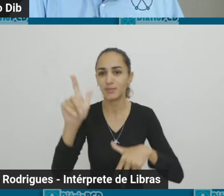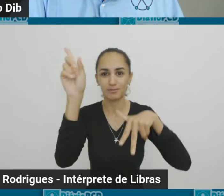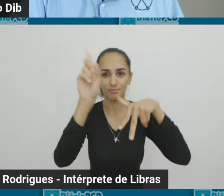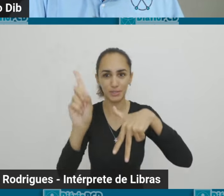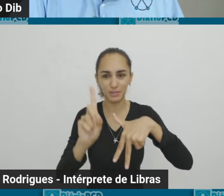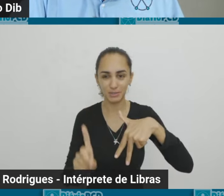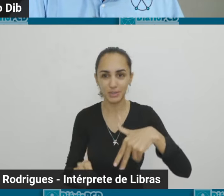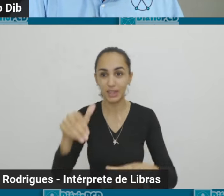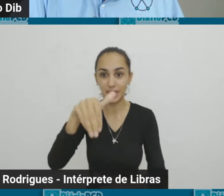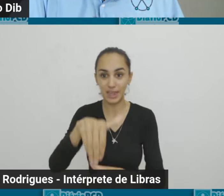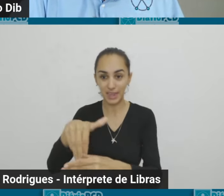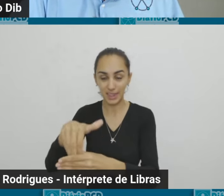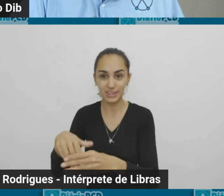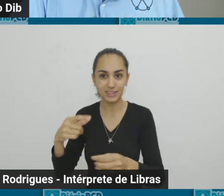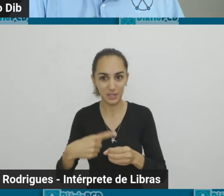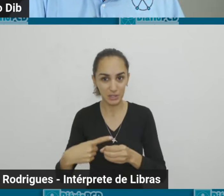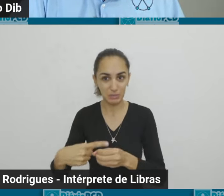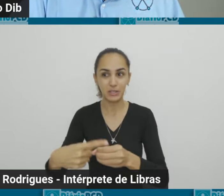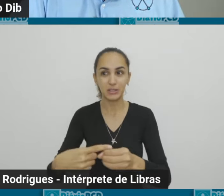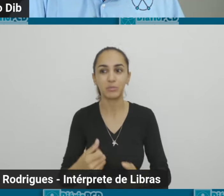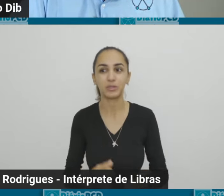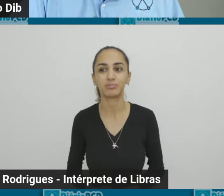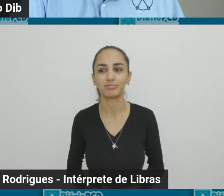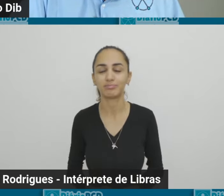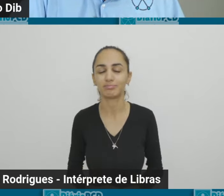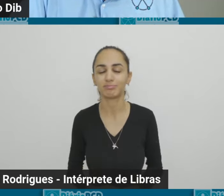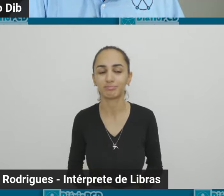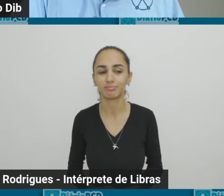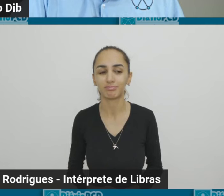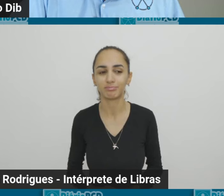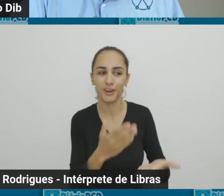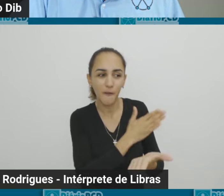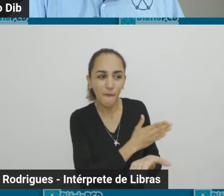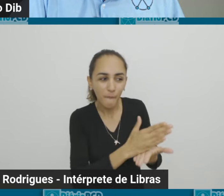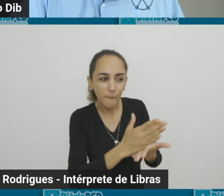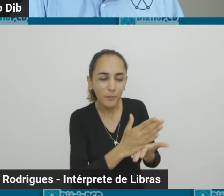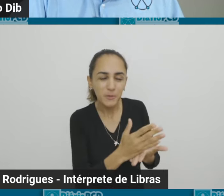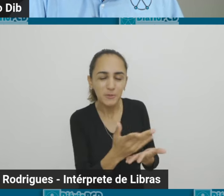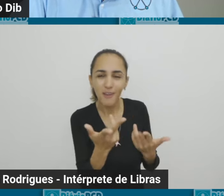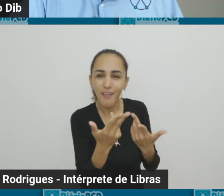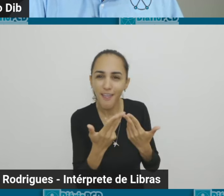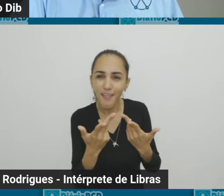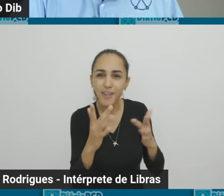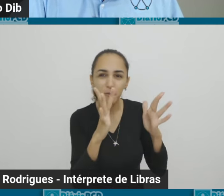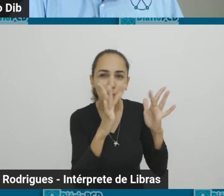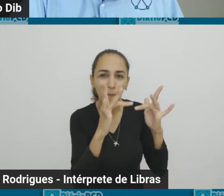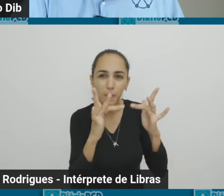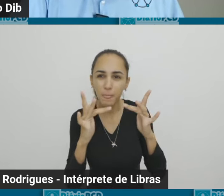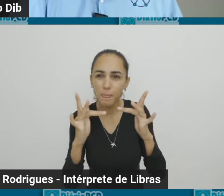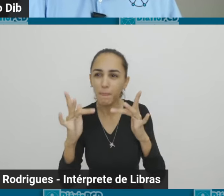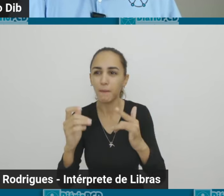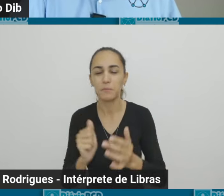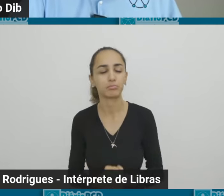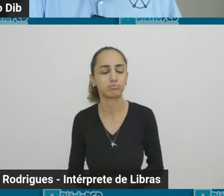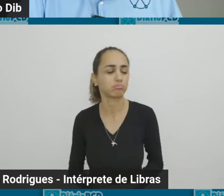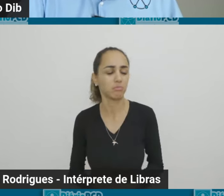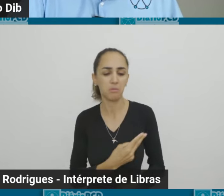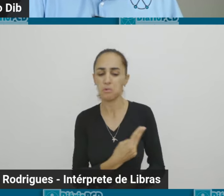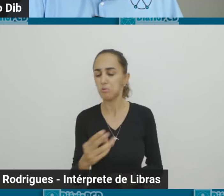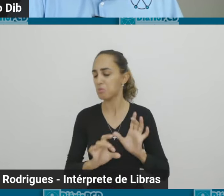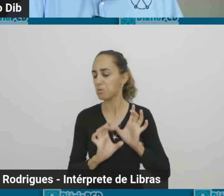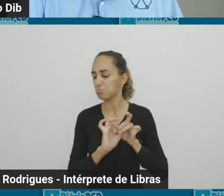eleições municipais, doutora? Eu falo que começou tudo com um namoro. Eu decidi colocar meu nome à disposição na eleição